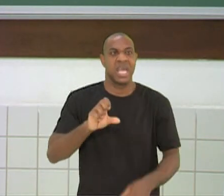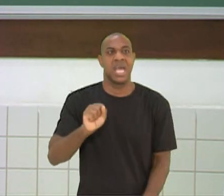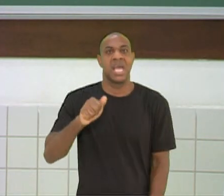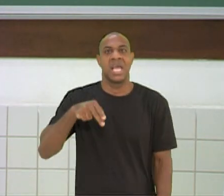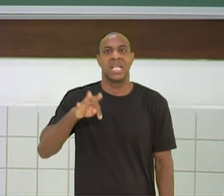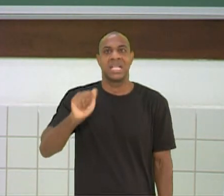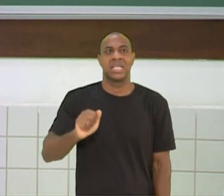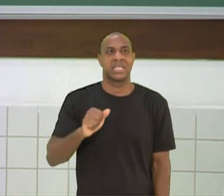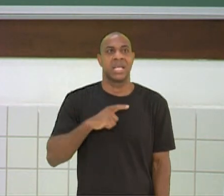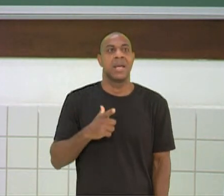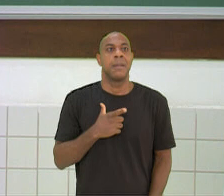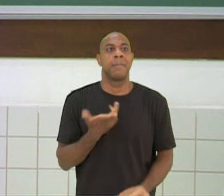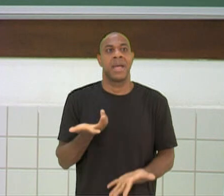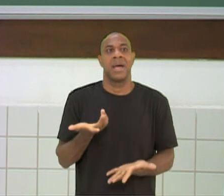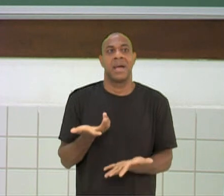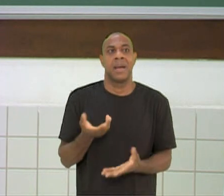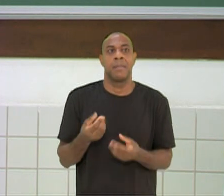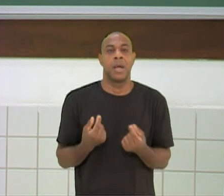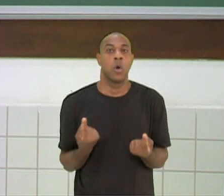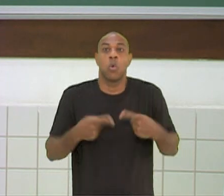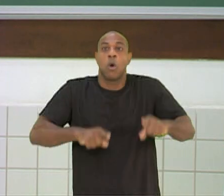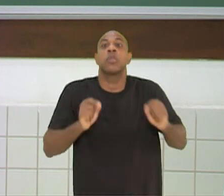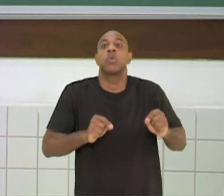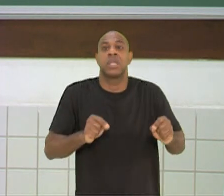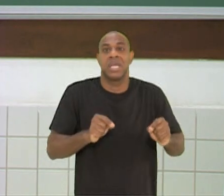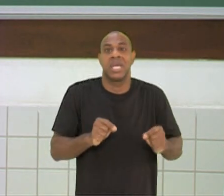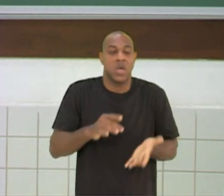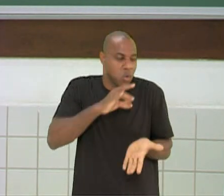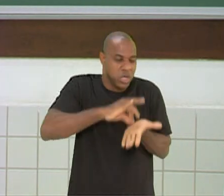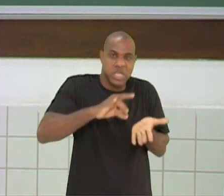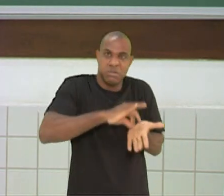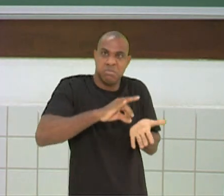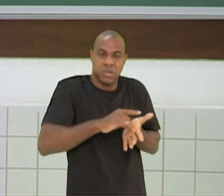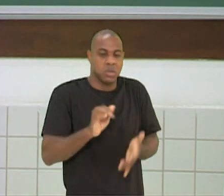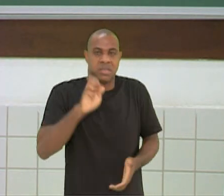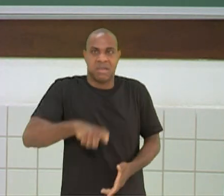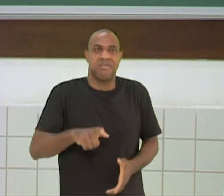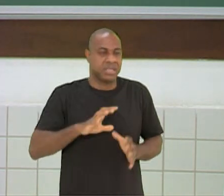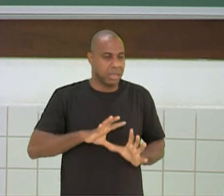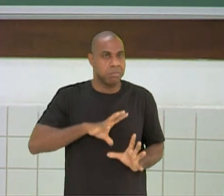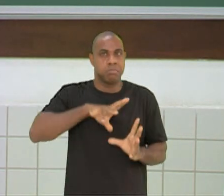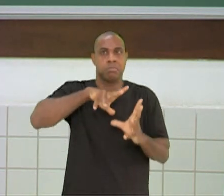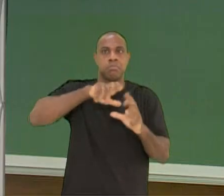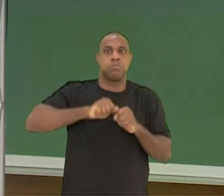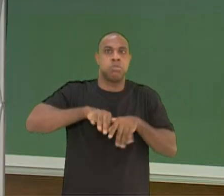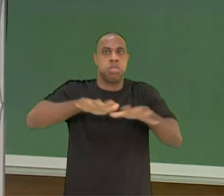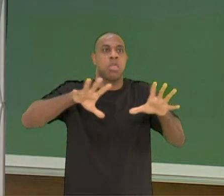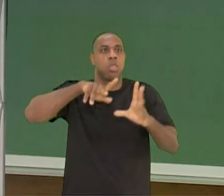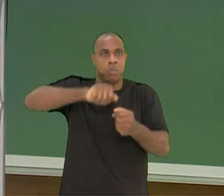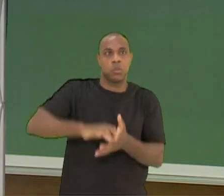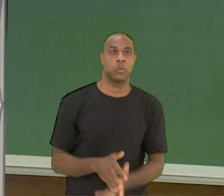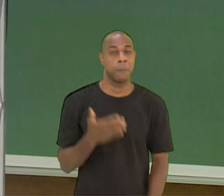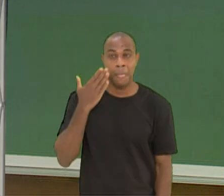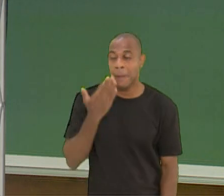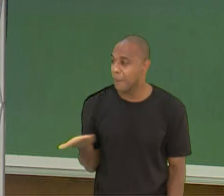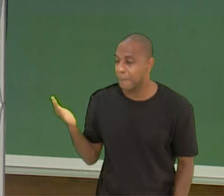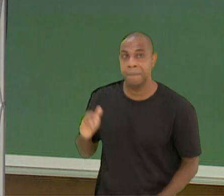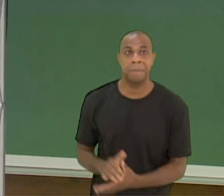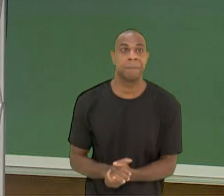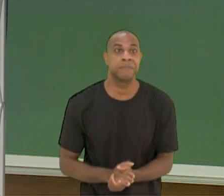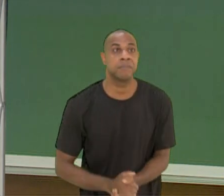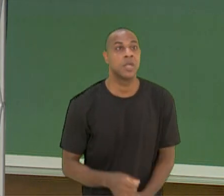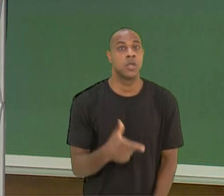sua fé, contra inimigos dessa fé que estariam espalhados pelo mundo. Em 2014, o